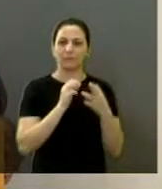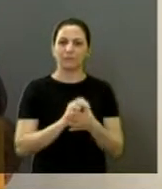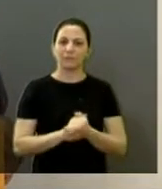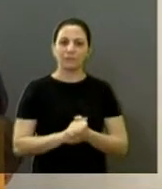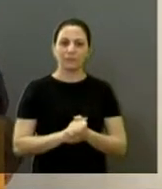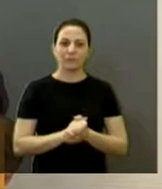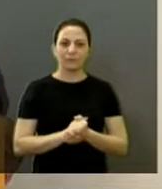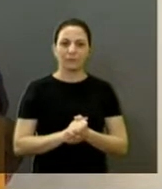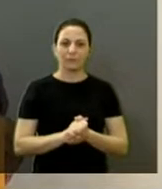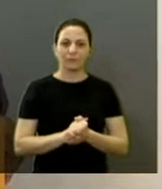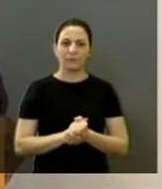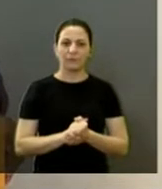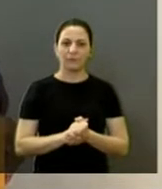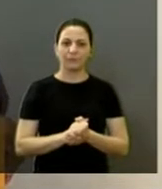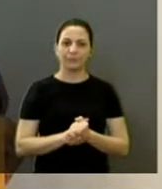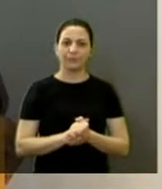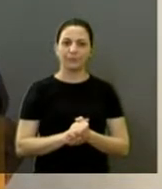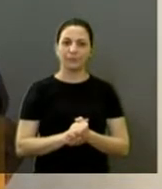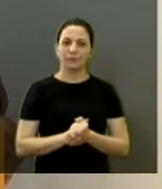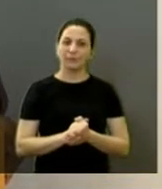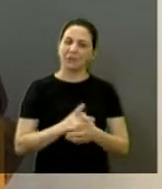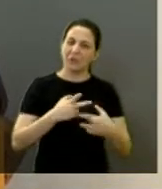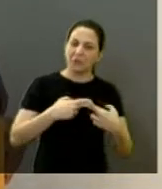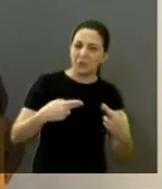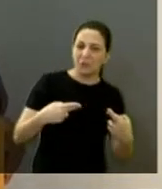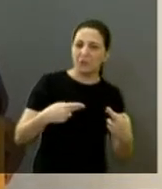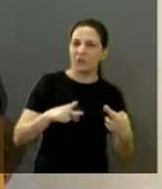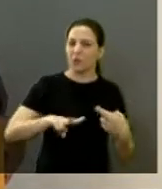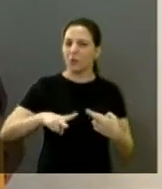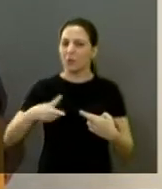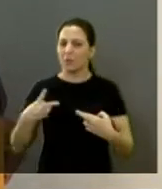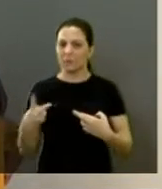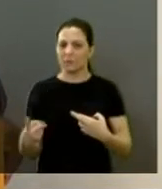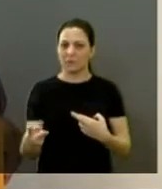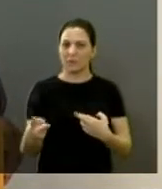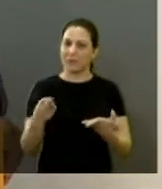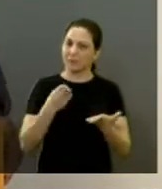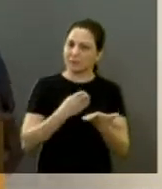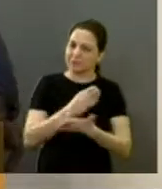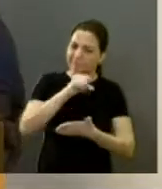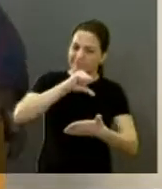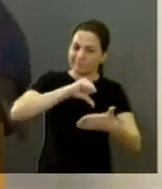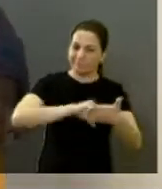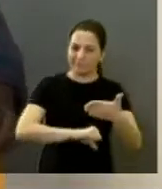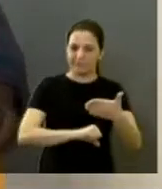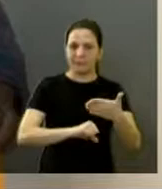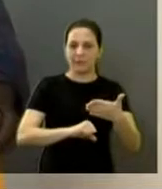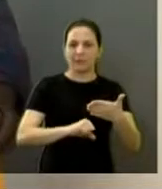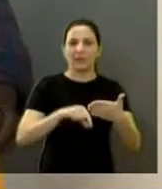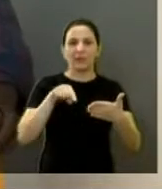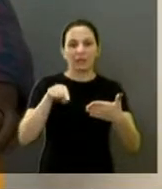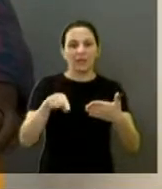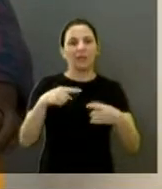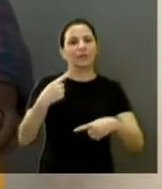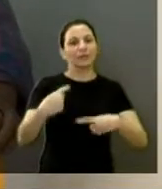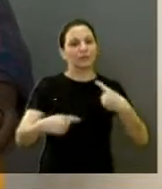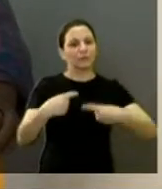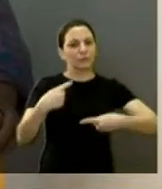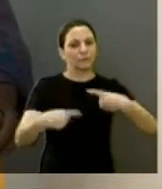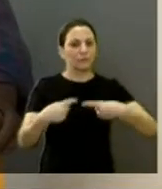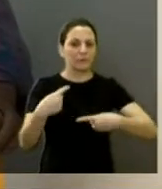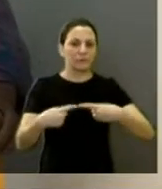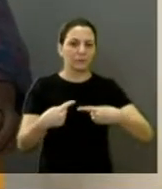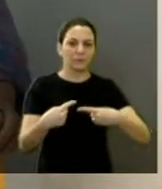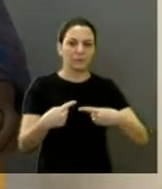o restante que nós votamos contrário a gente vê aqui por debate a discussão